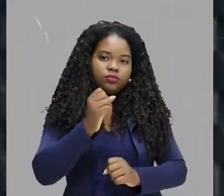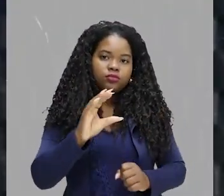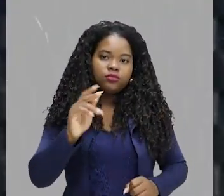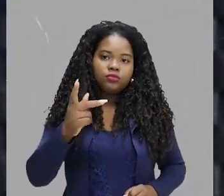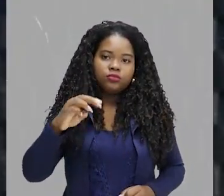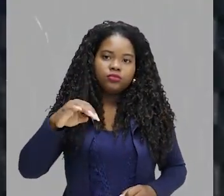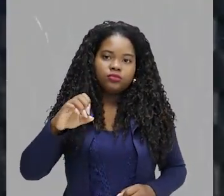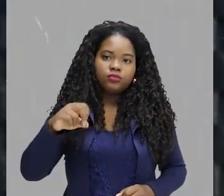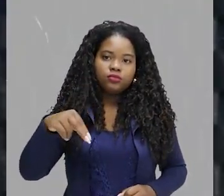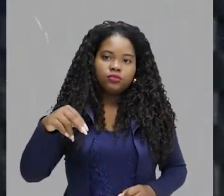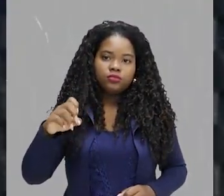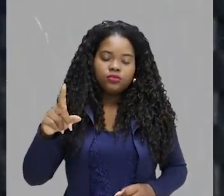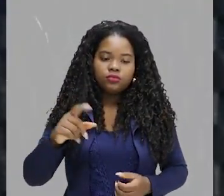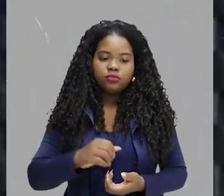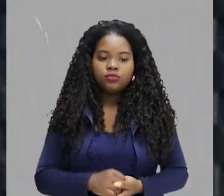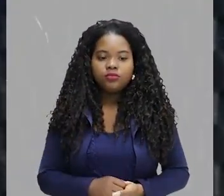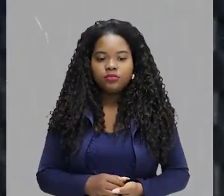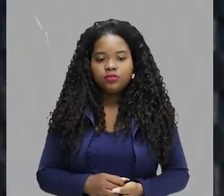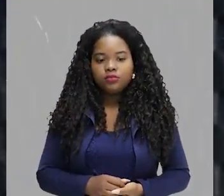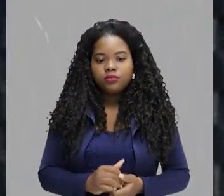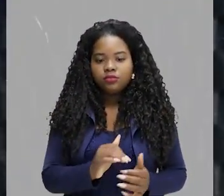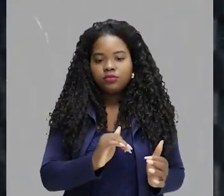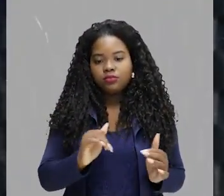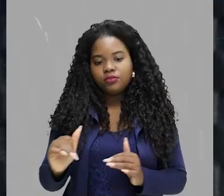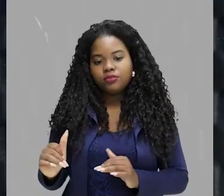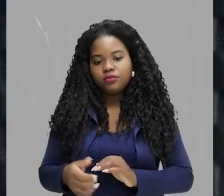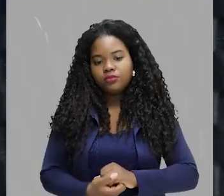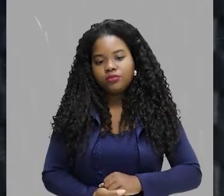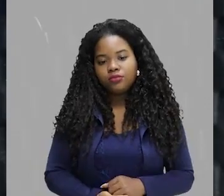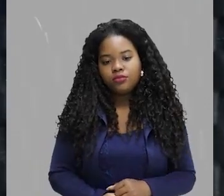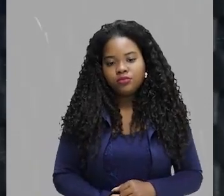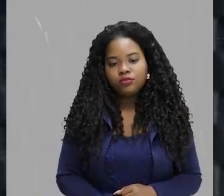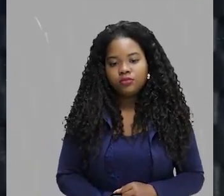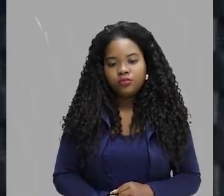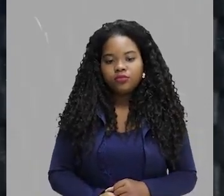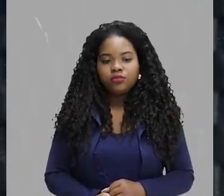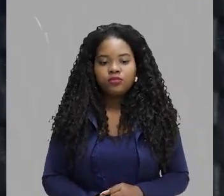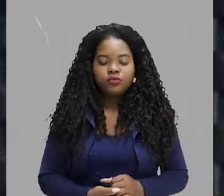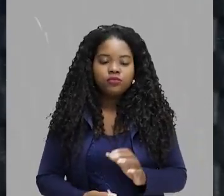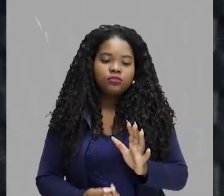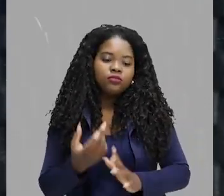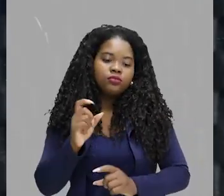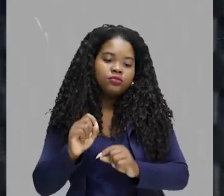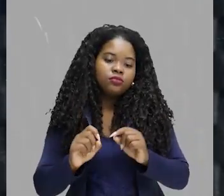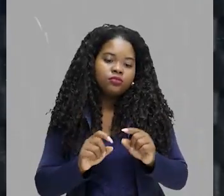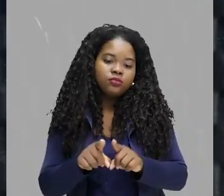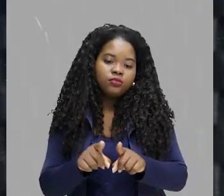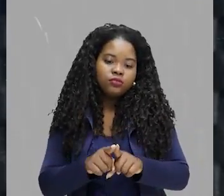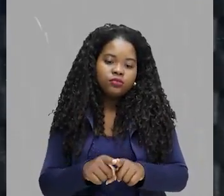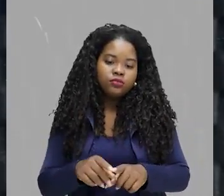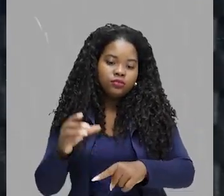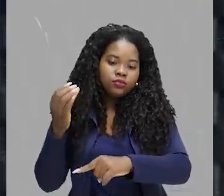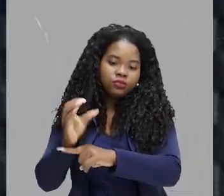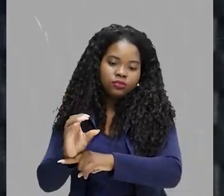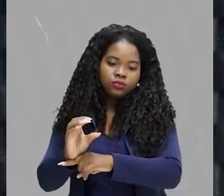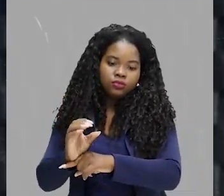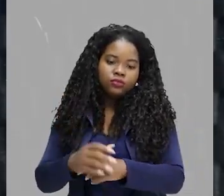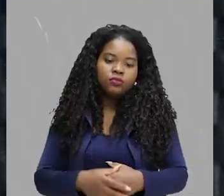econômica e industrial. E aí, nesse protocolo, criou-se um negócio chamado crédito de carbono. Olha